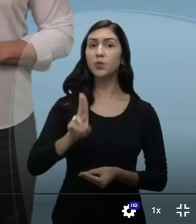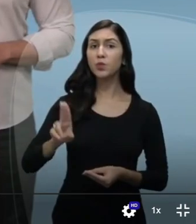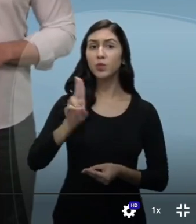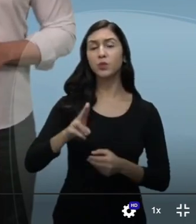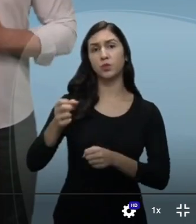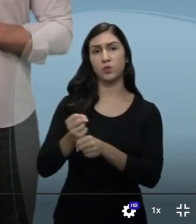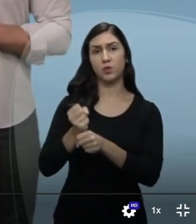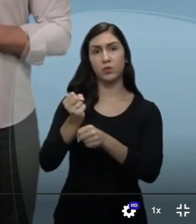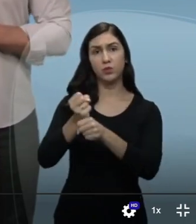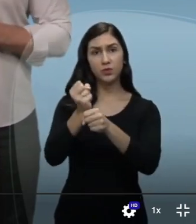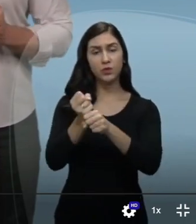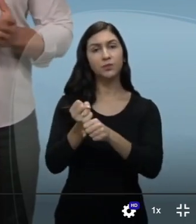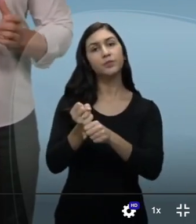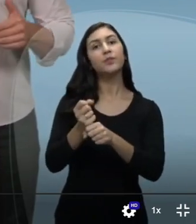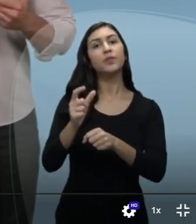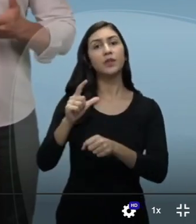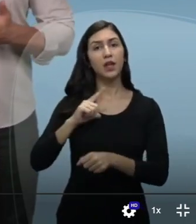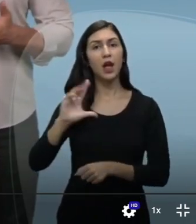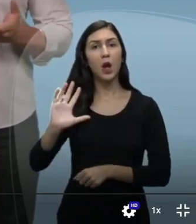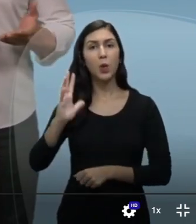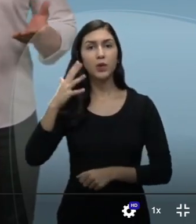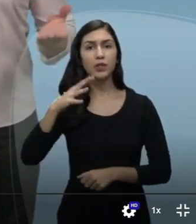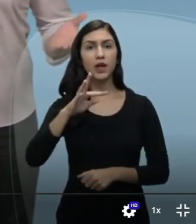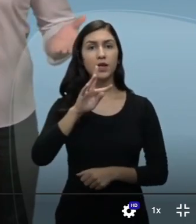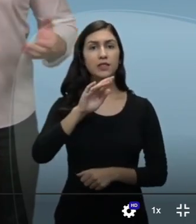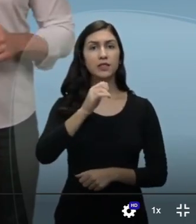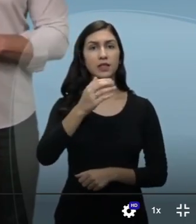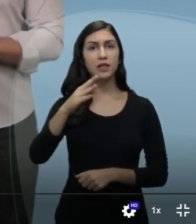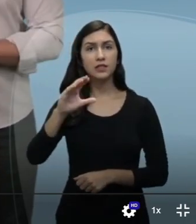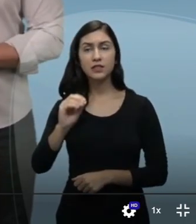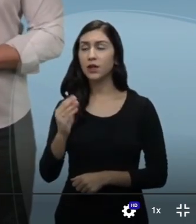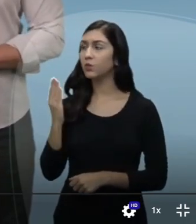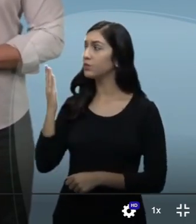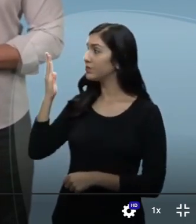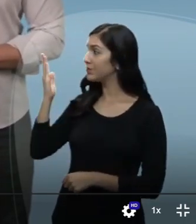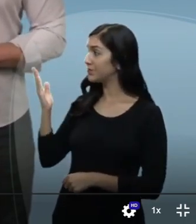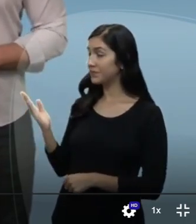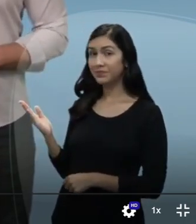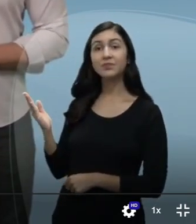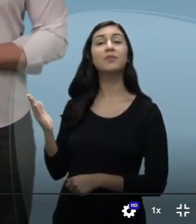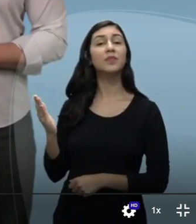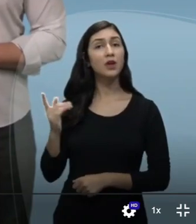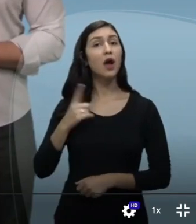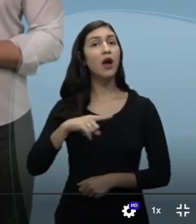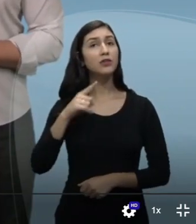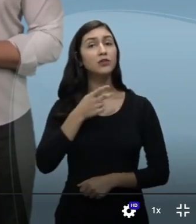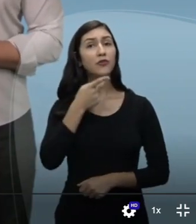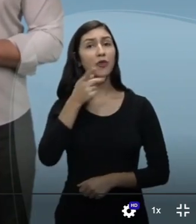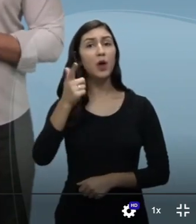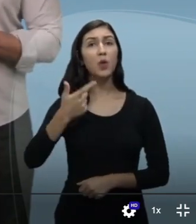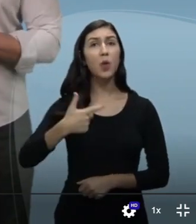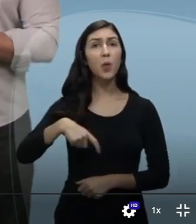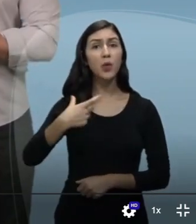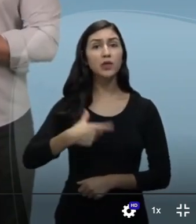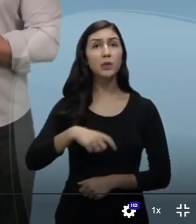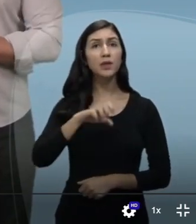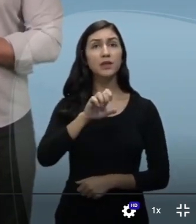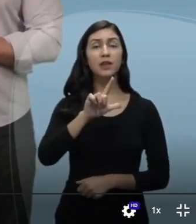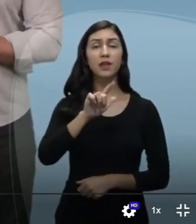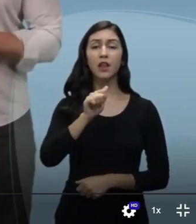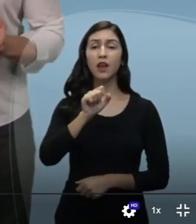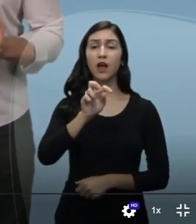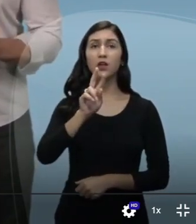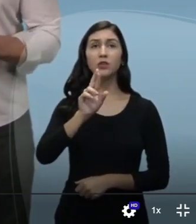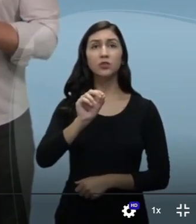civil. Naqueles onde acontece a tração, como em tirantes e contraventos, consideramos o comportamento